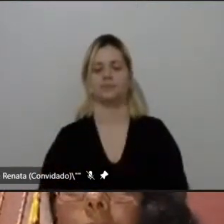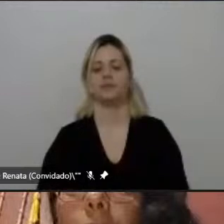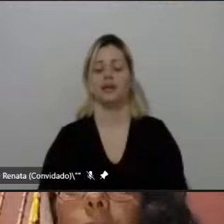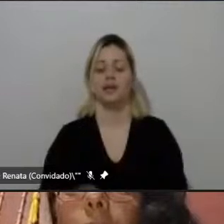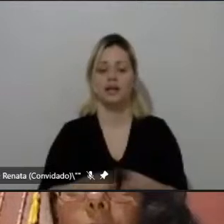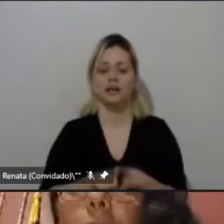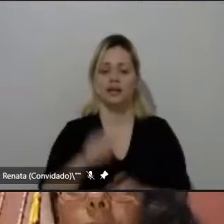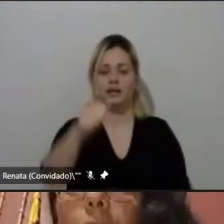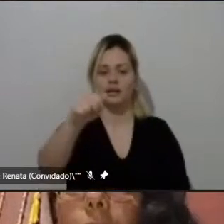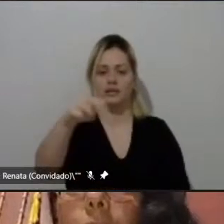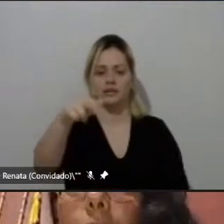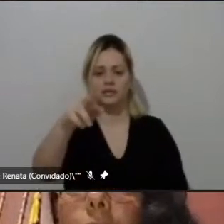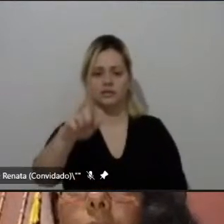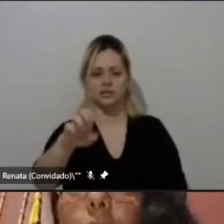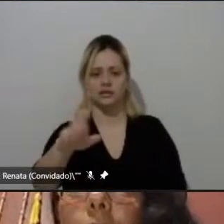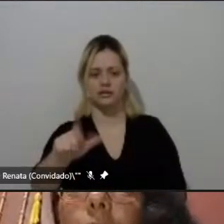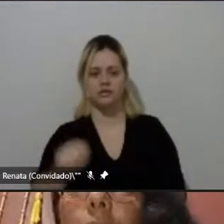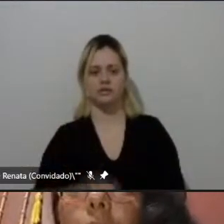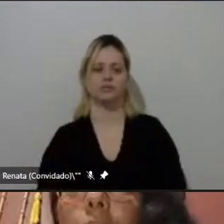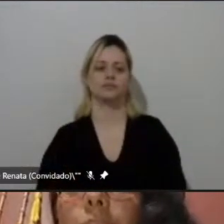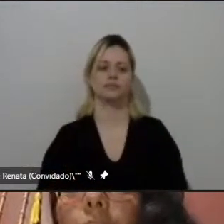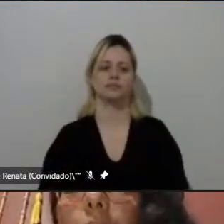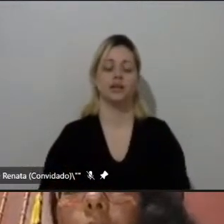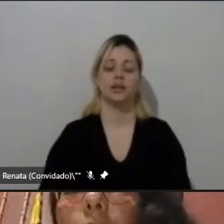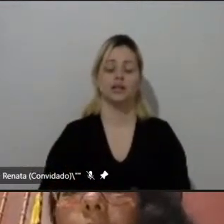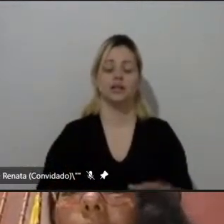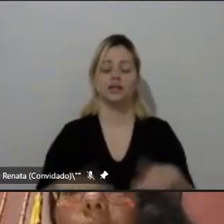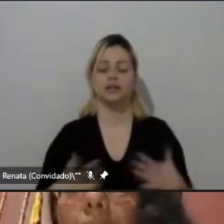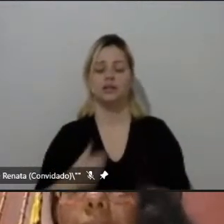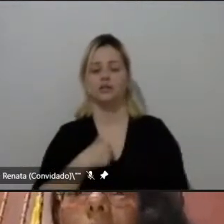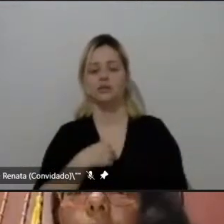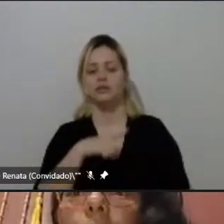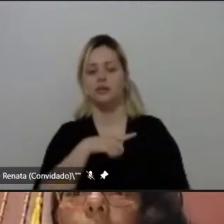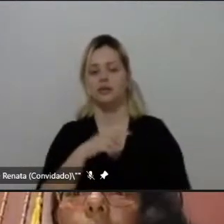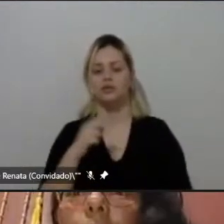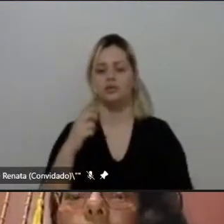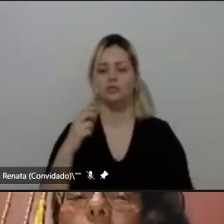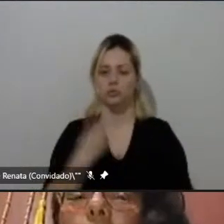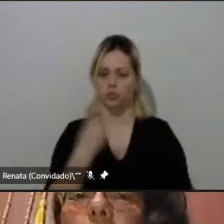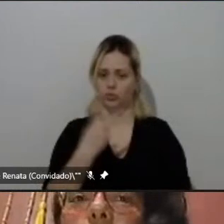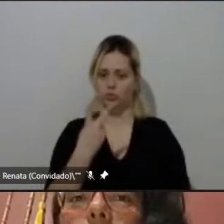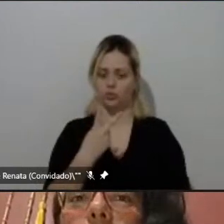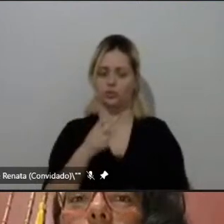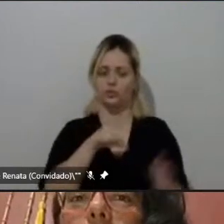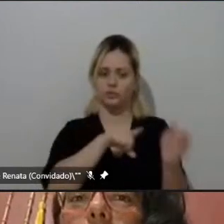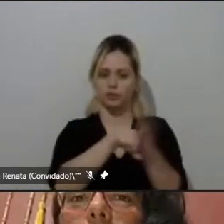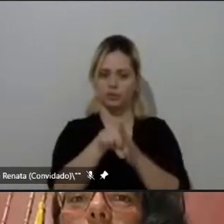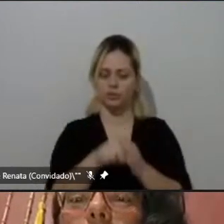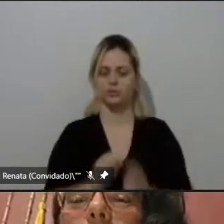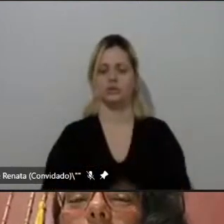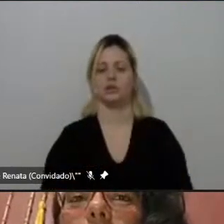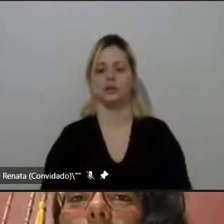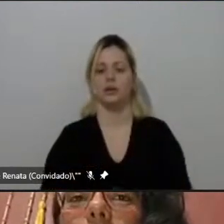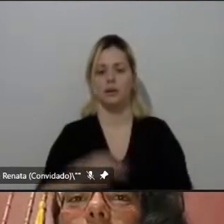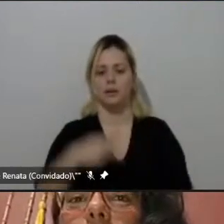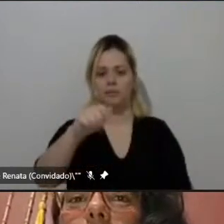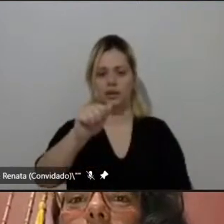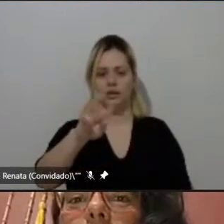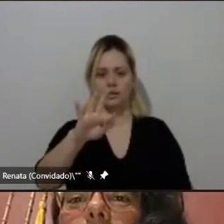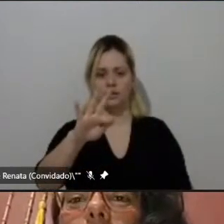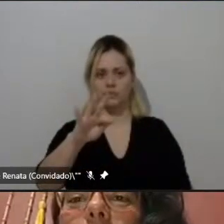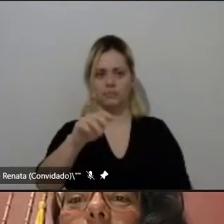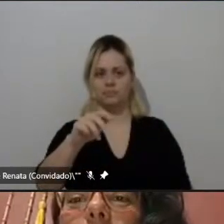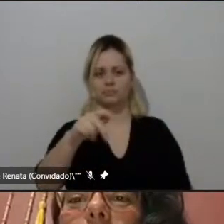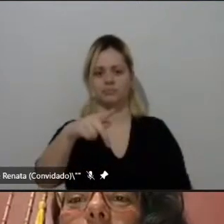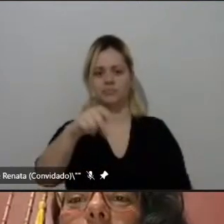e passo o final de semana para refletir sobre isso, né? E eu tenho duas perguntas, uma para a Fabiana e outra para a Patrícia. Para